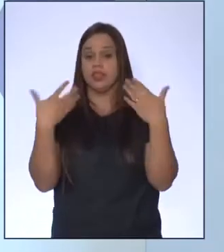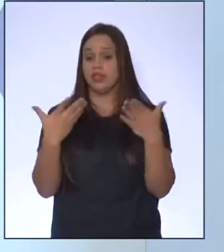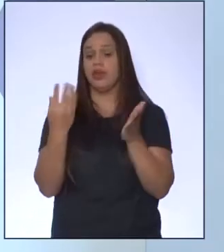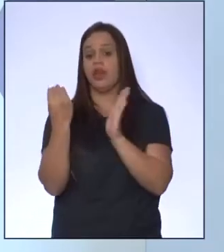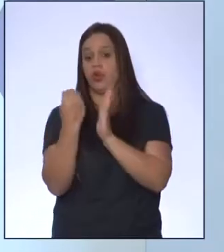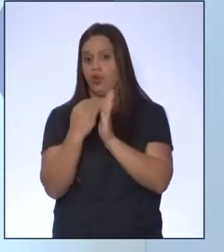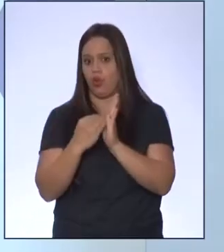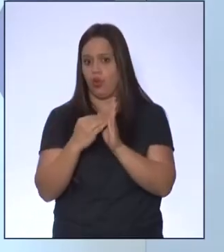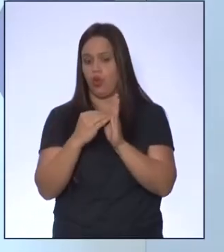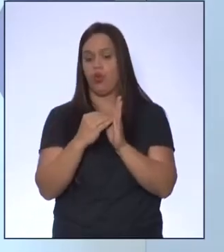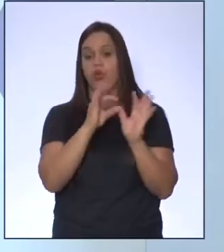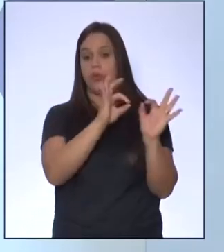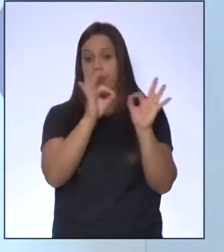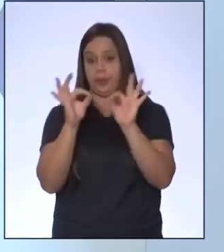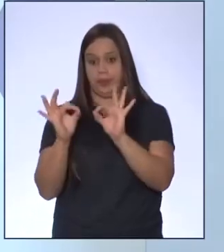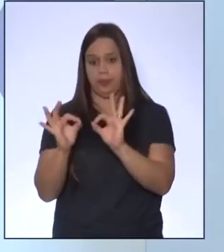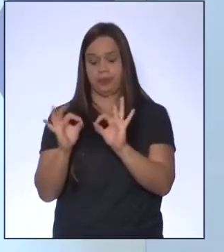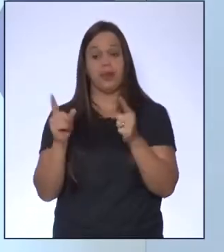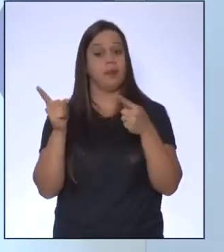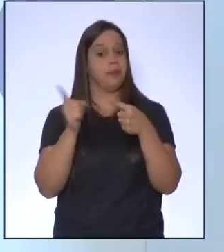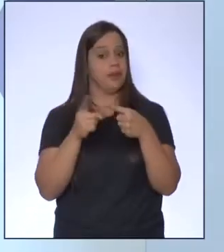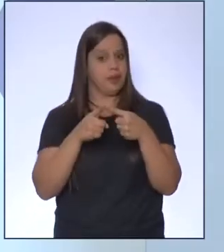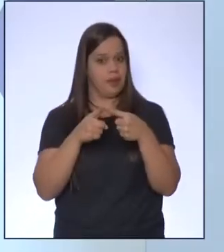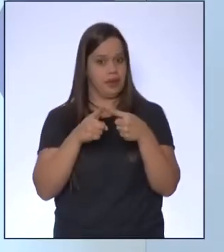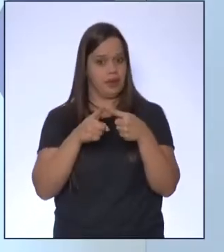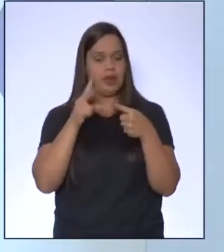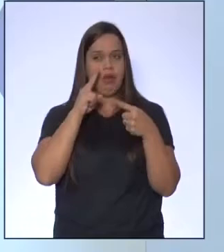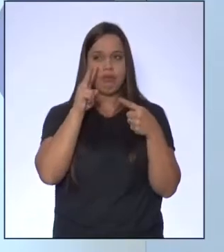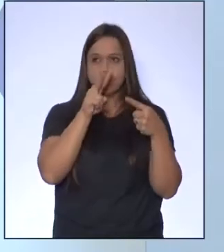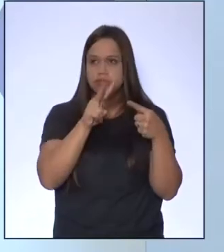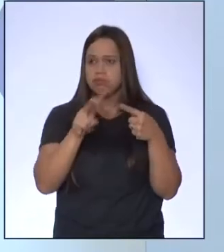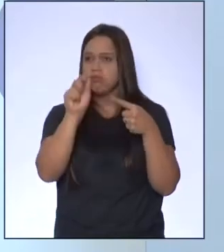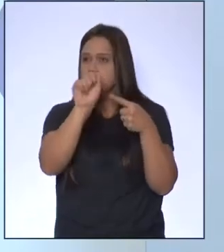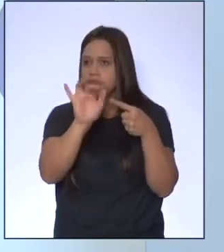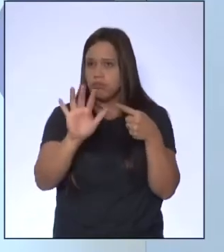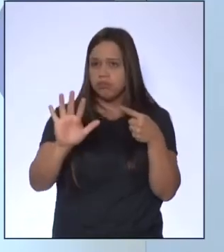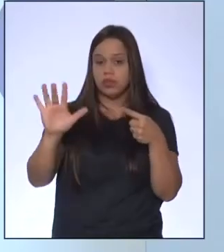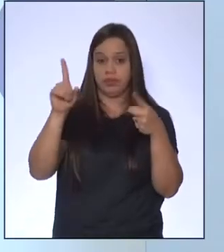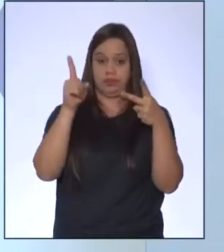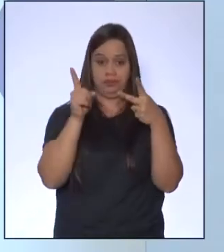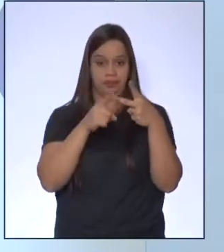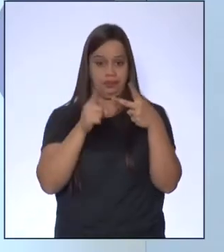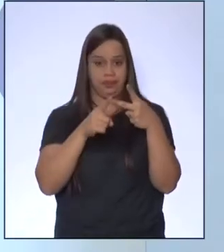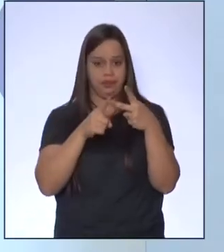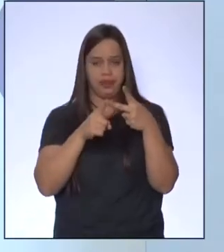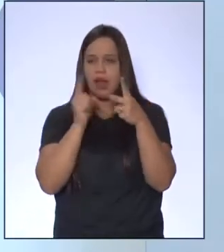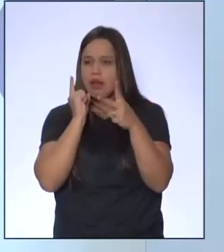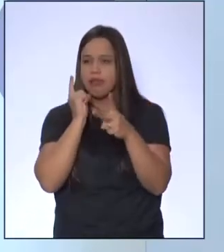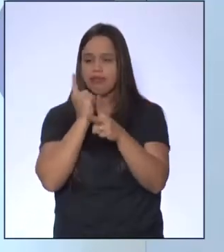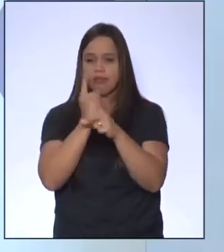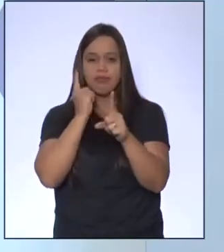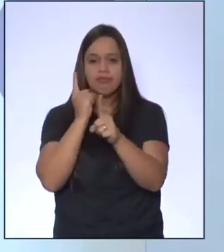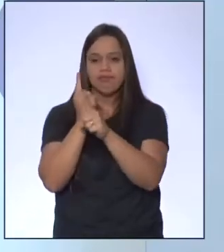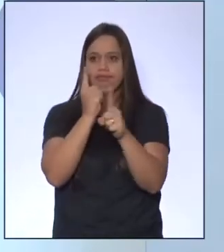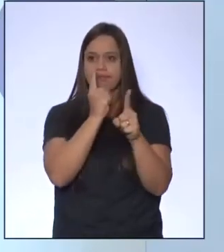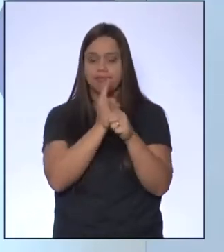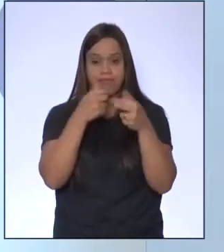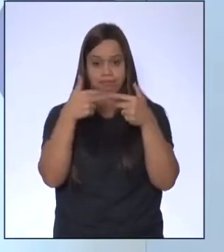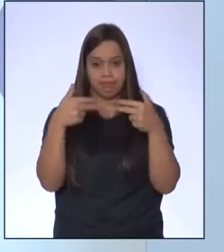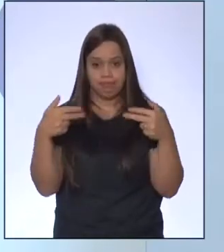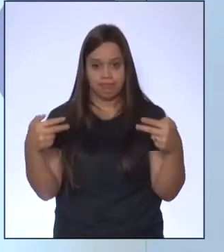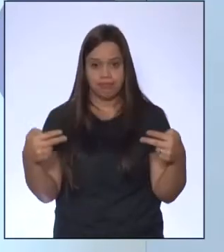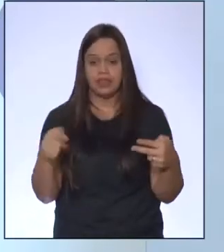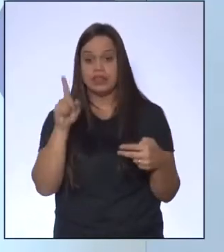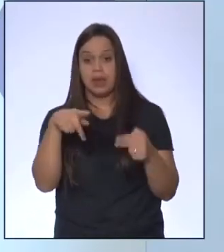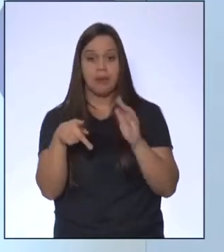lá no vídeo. Primeiro ponto é observar a paisagem. O segundo ponto é identificar os seus elementos, se